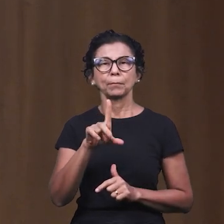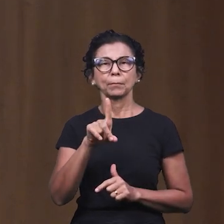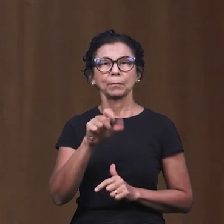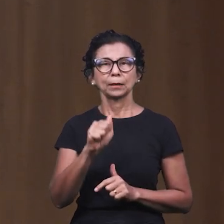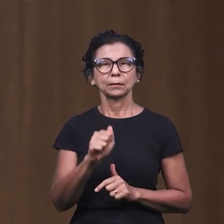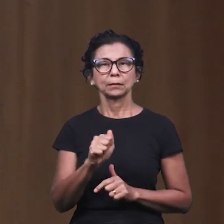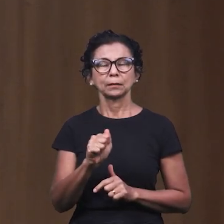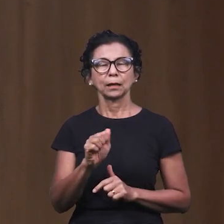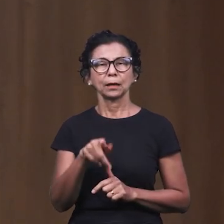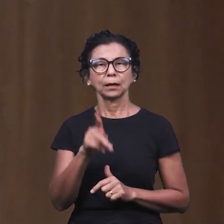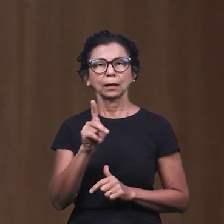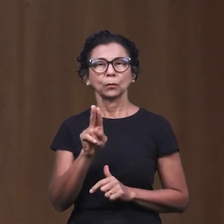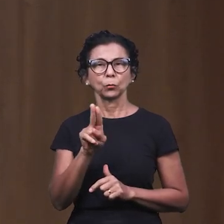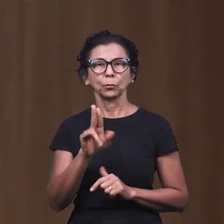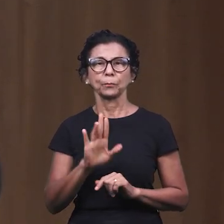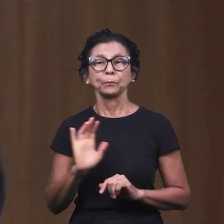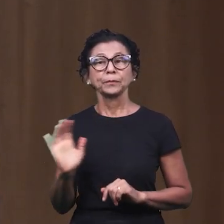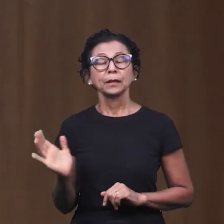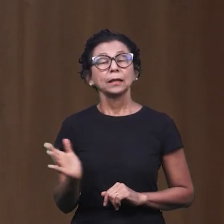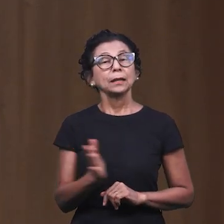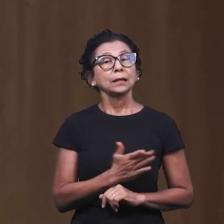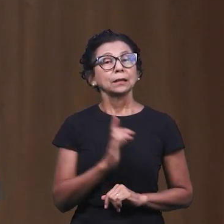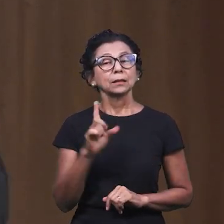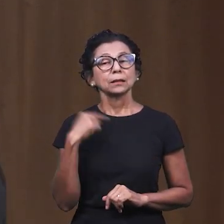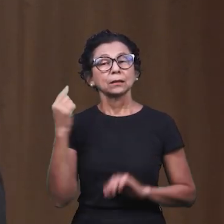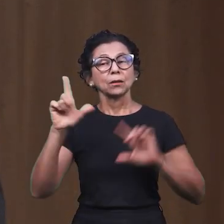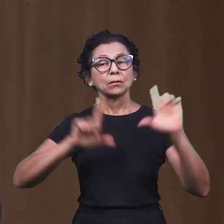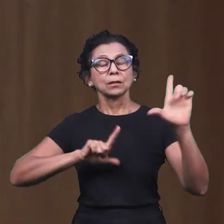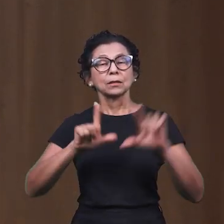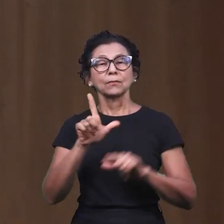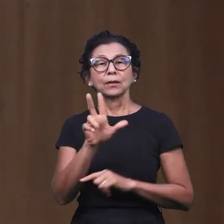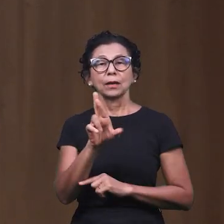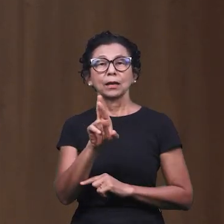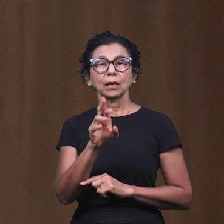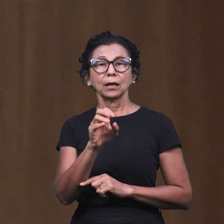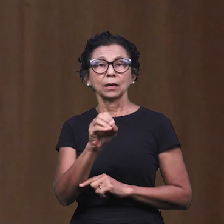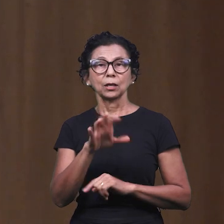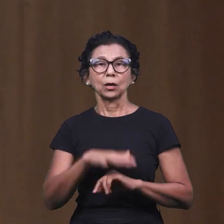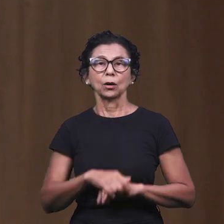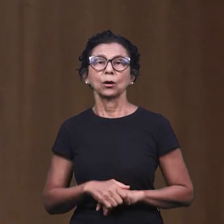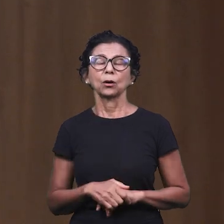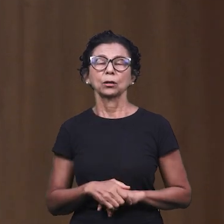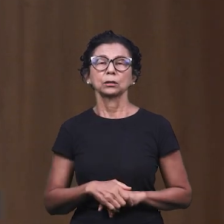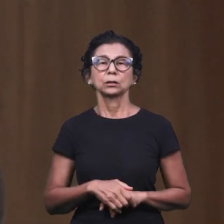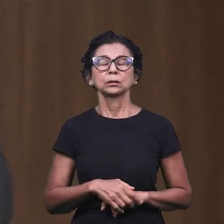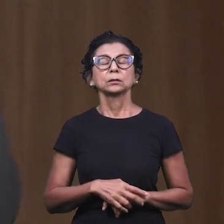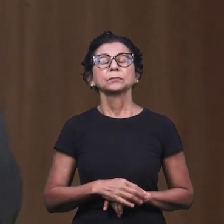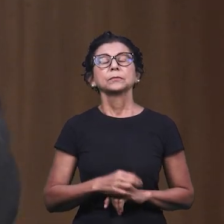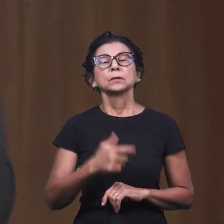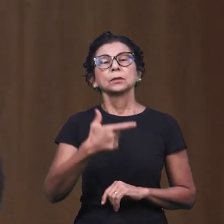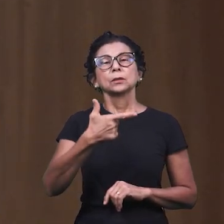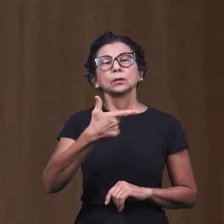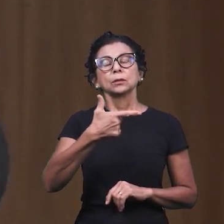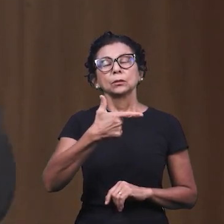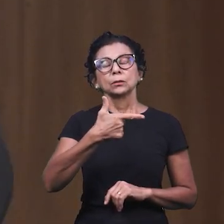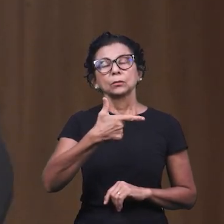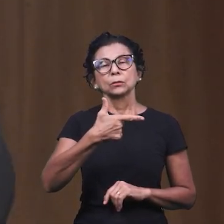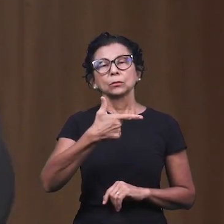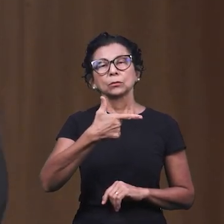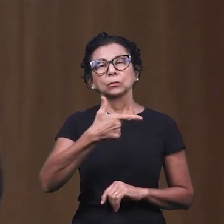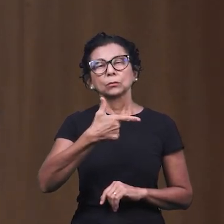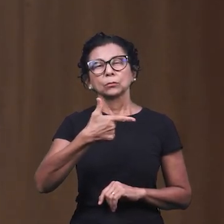bíblica dominical, muitas vezes eu reforço isso na minha igreja, né? A gente está ali e vivendo